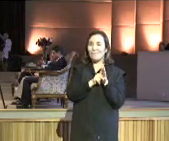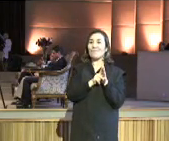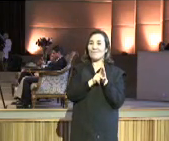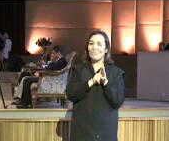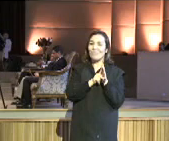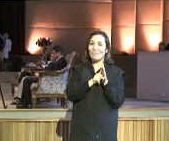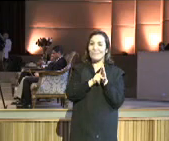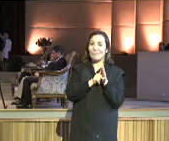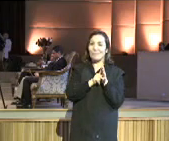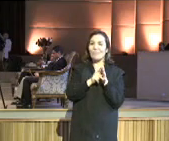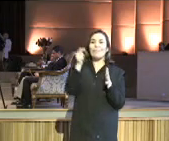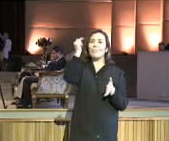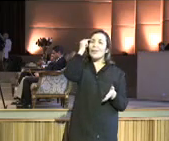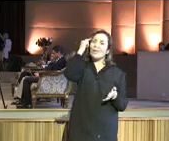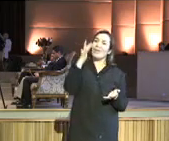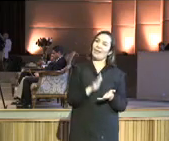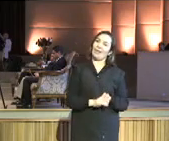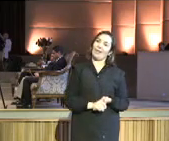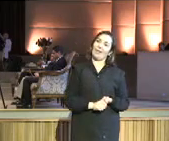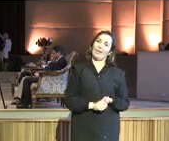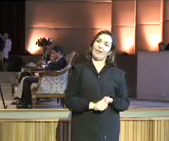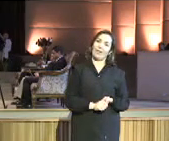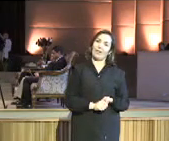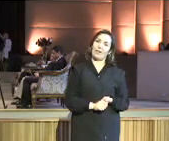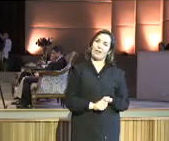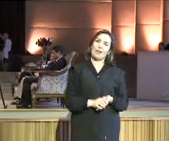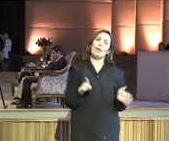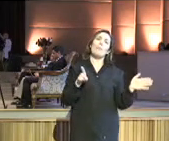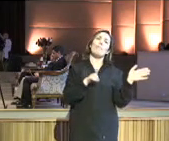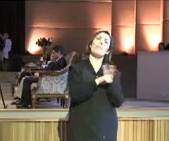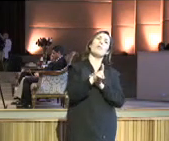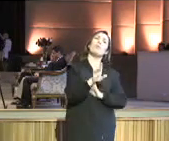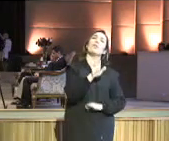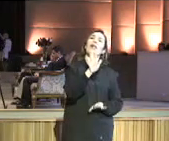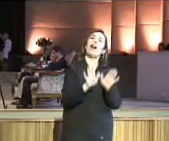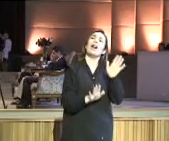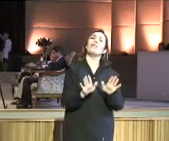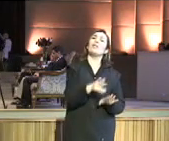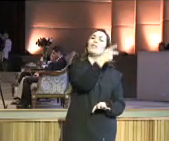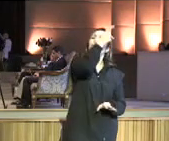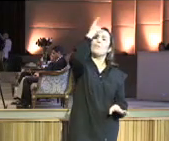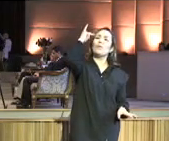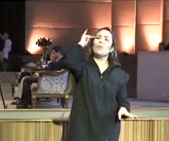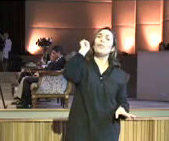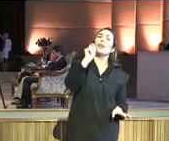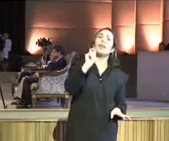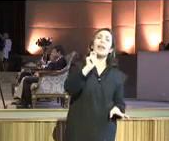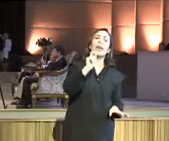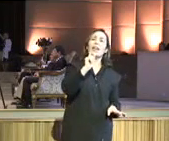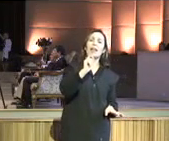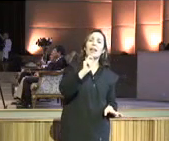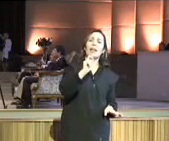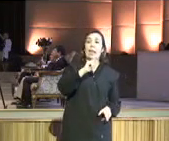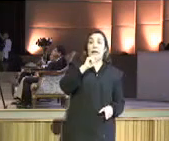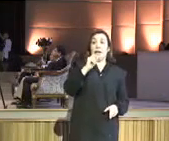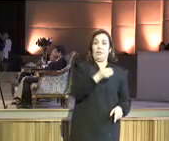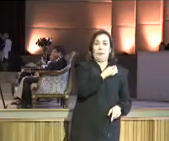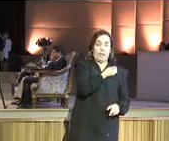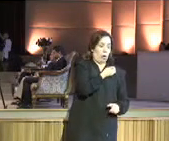Quantas vezes nós gastamos uma vida inteira buscando uma glória que pode durar tão